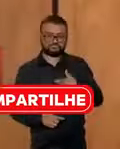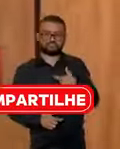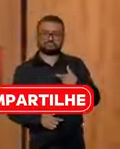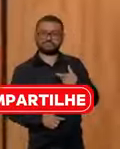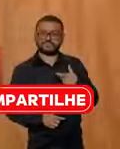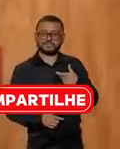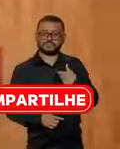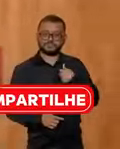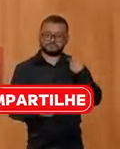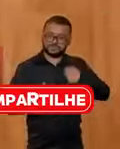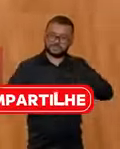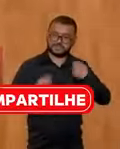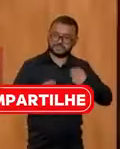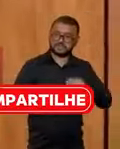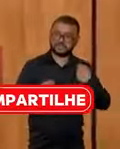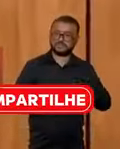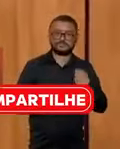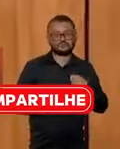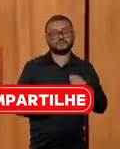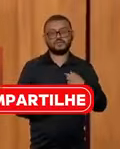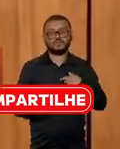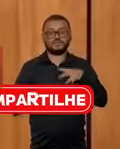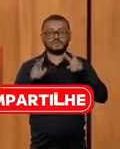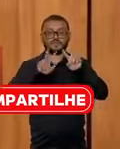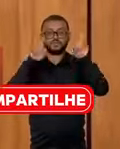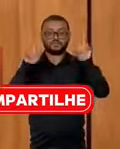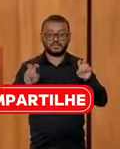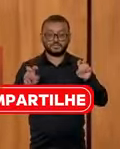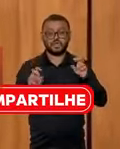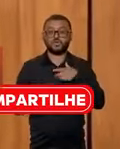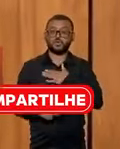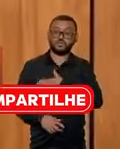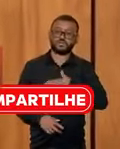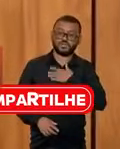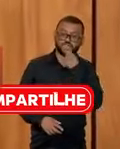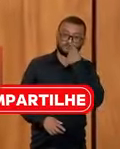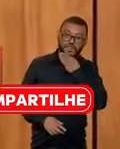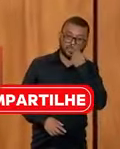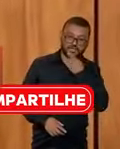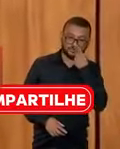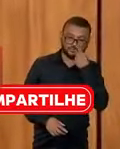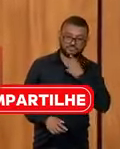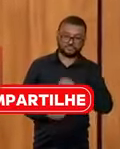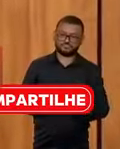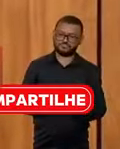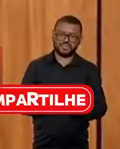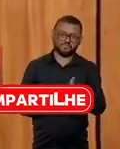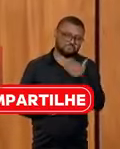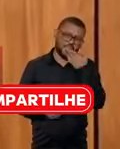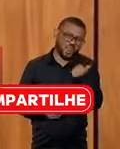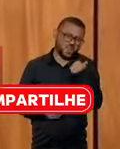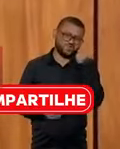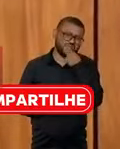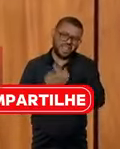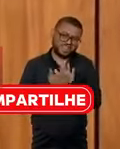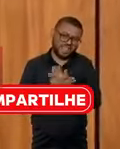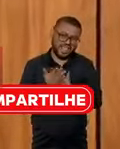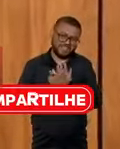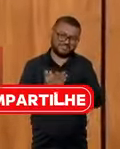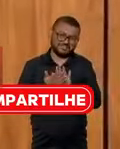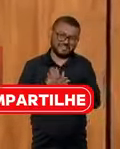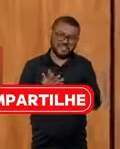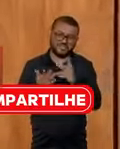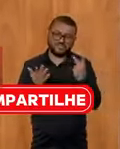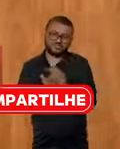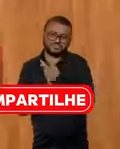eu, sinceramente, embora é um tema que eu gostaria de falar muito, eu prefiro não comentar uma coisa que